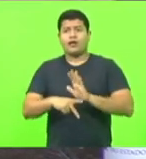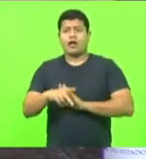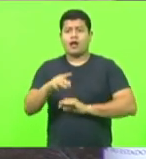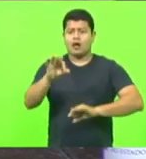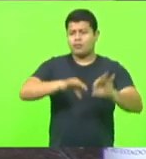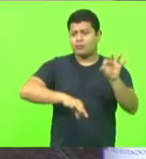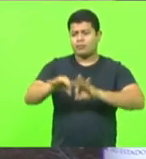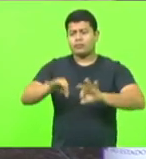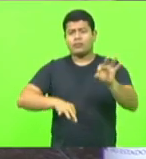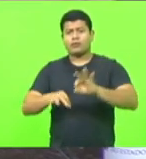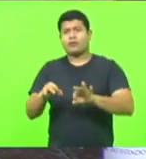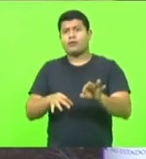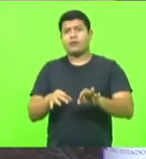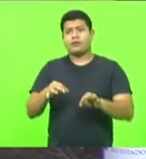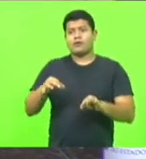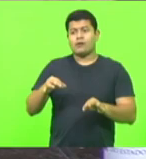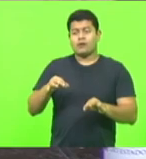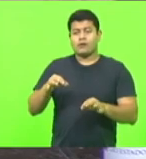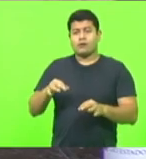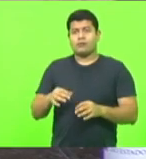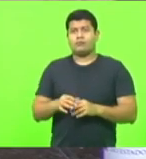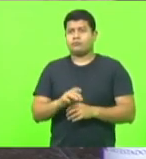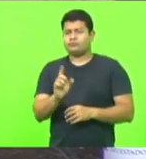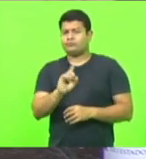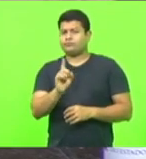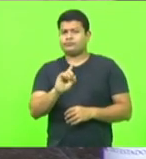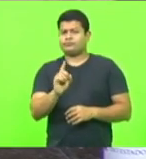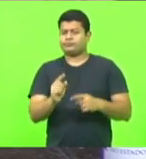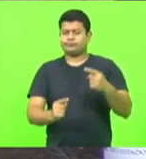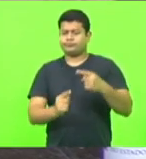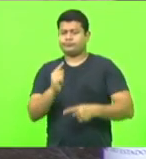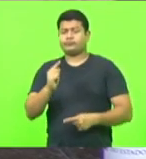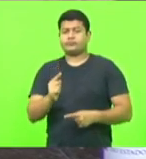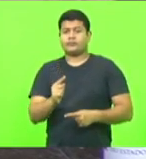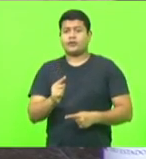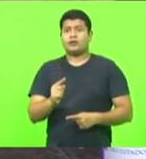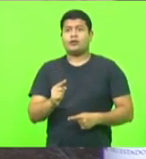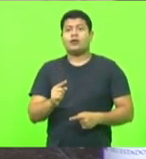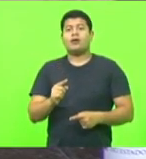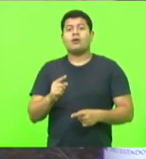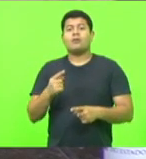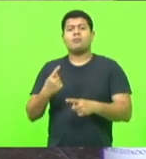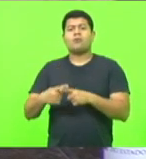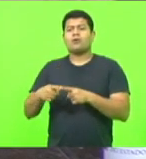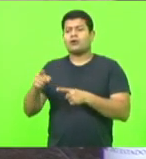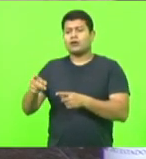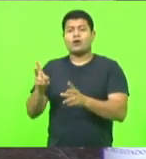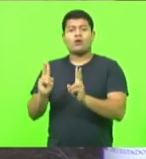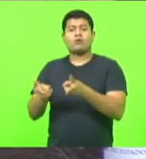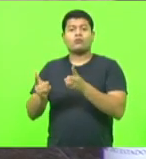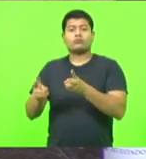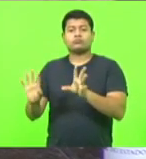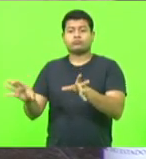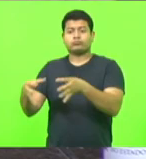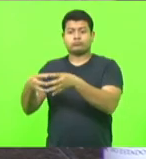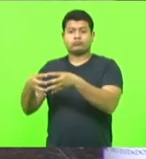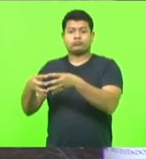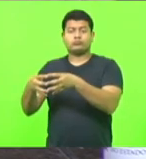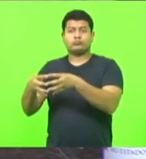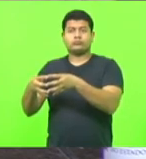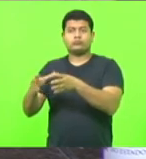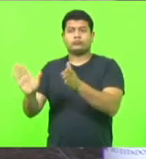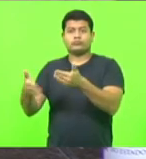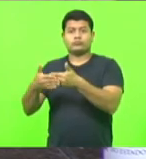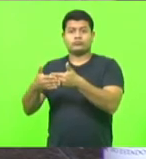planejamento, é a previsão disso e daquilo, mas não. Sabem por quê que eles continuam fechados? Porque